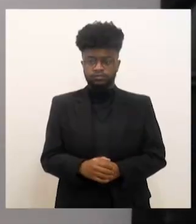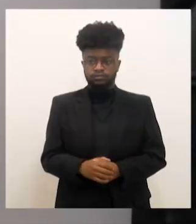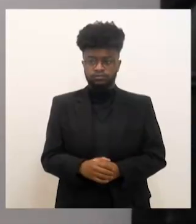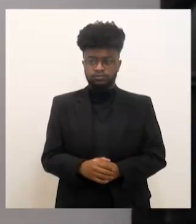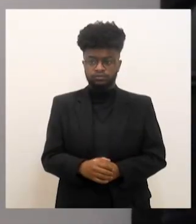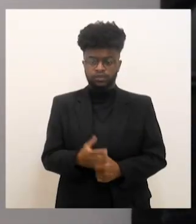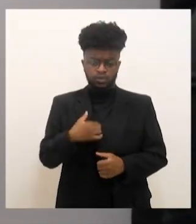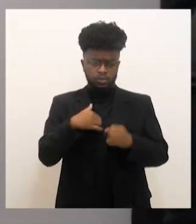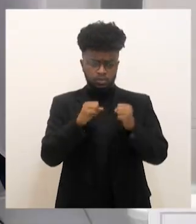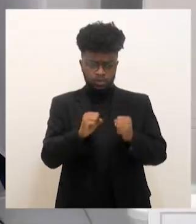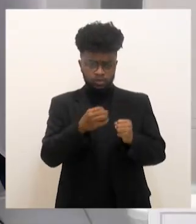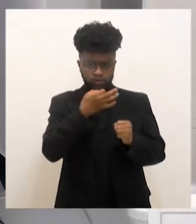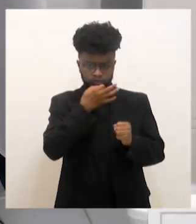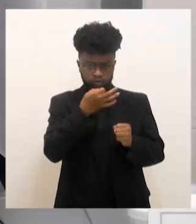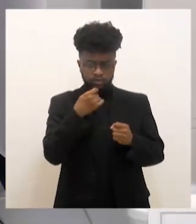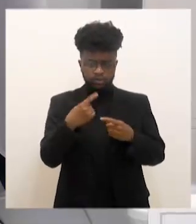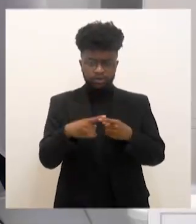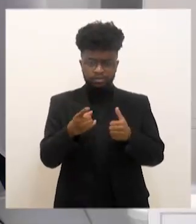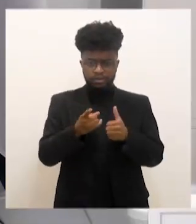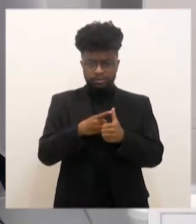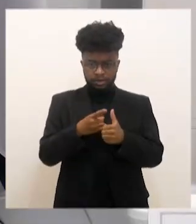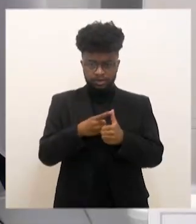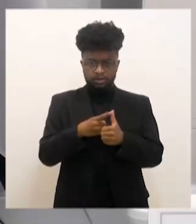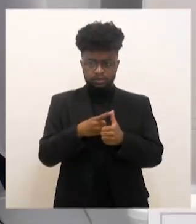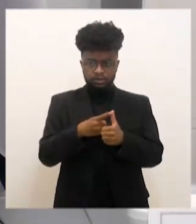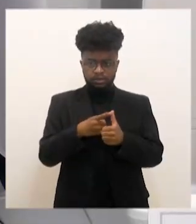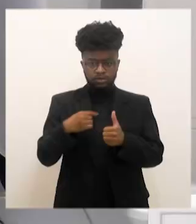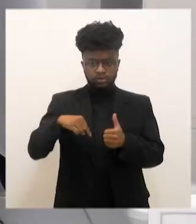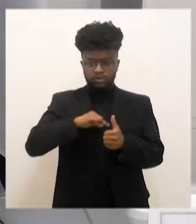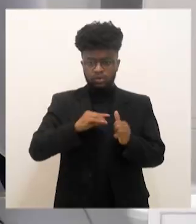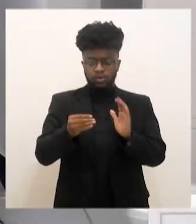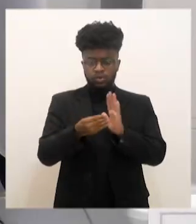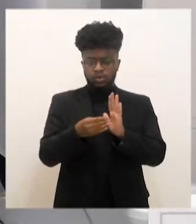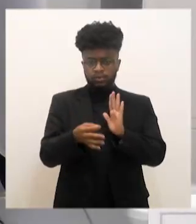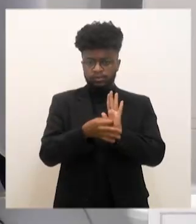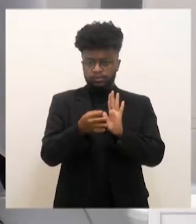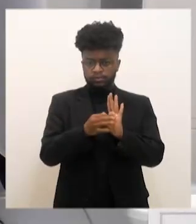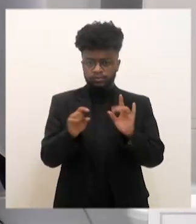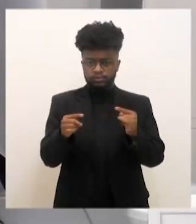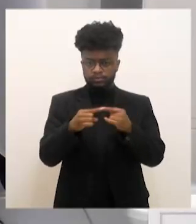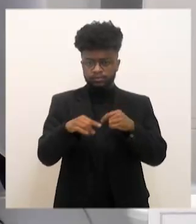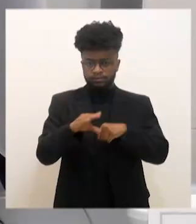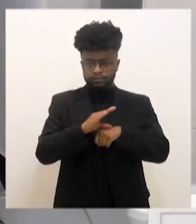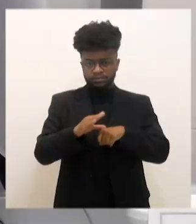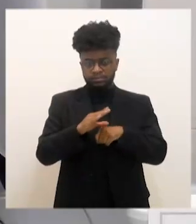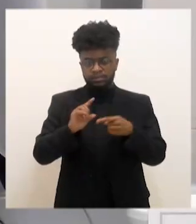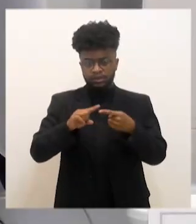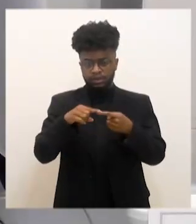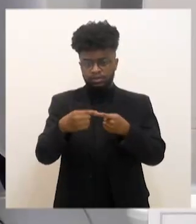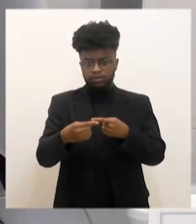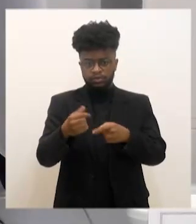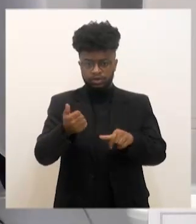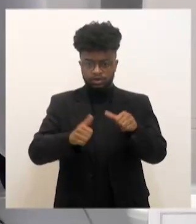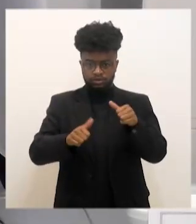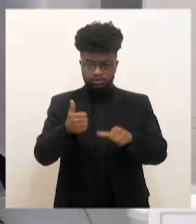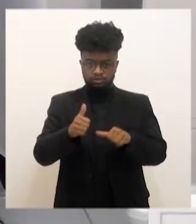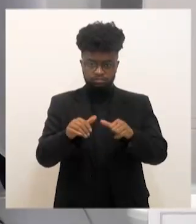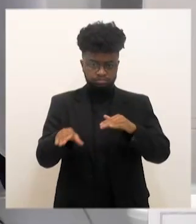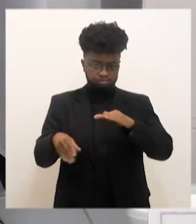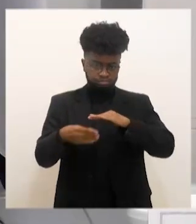fazer uma sugestão? Como está em primeira, como esse assim é o primeiro, a gente dá o parecer pela constitucionalidade e, conforme for, a gente já fez isso anteriormente, a